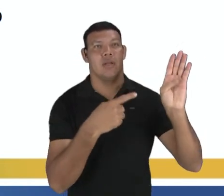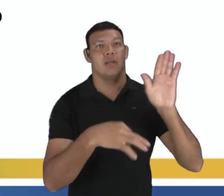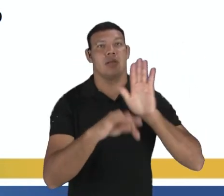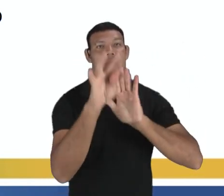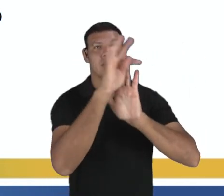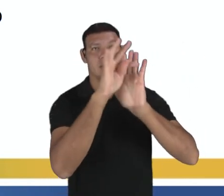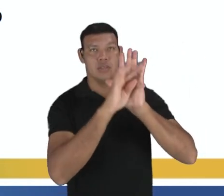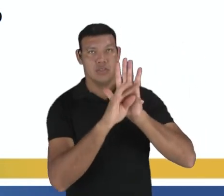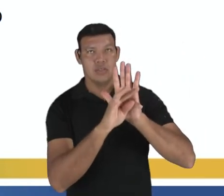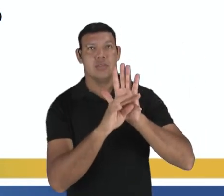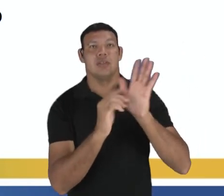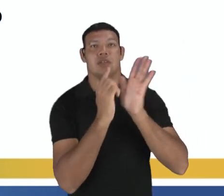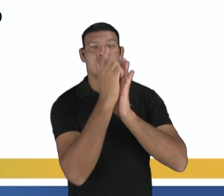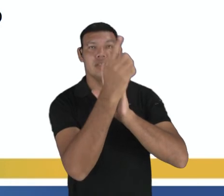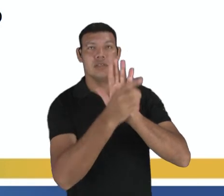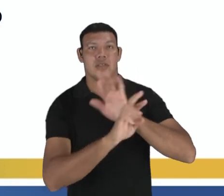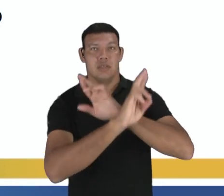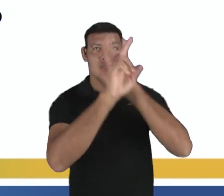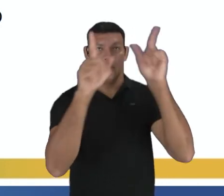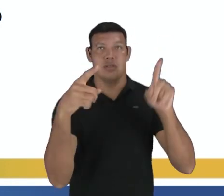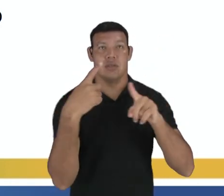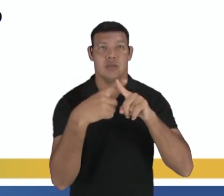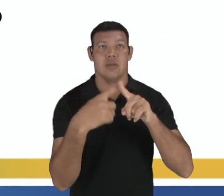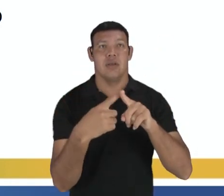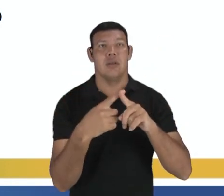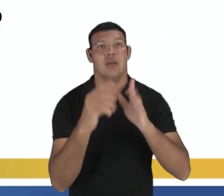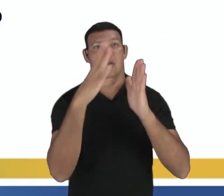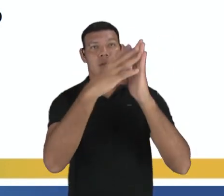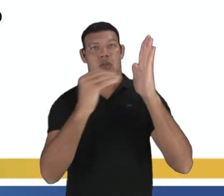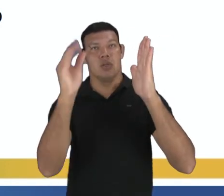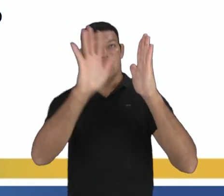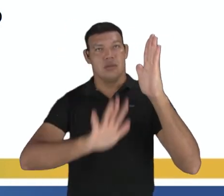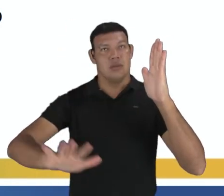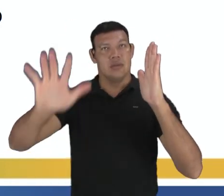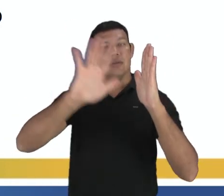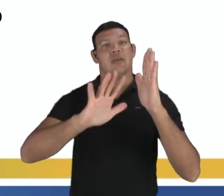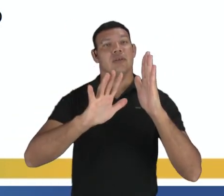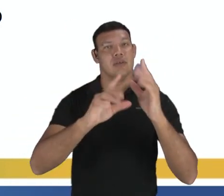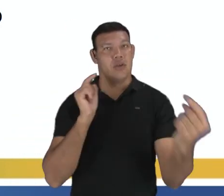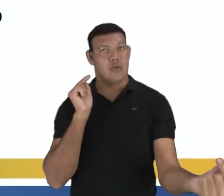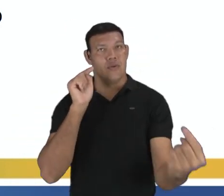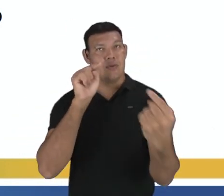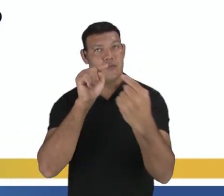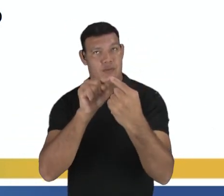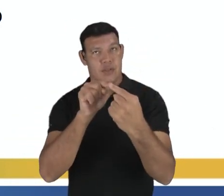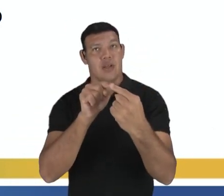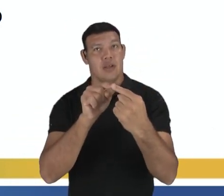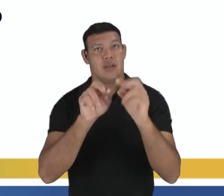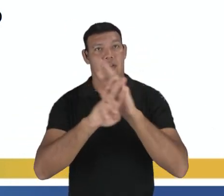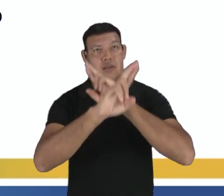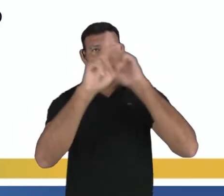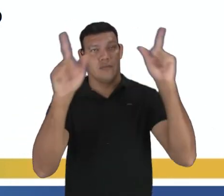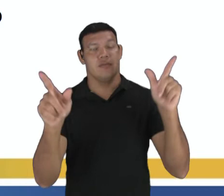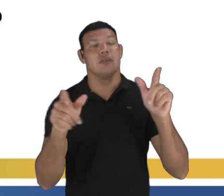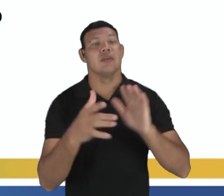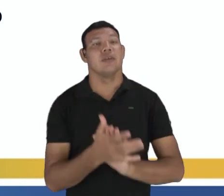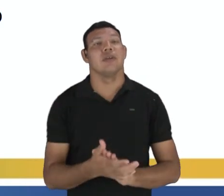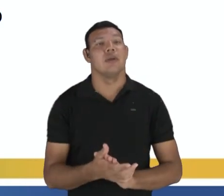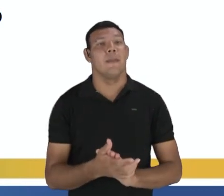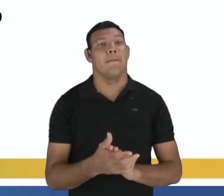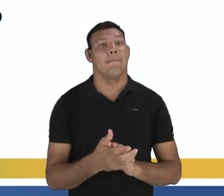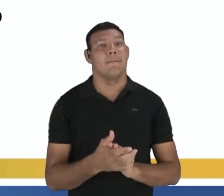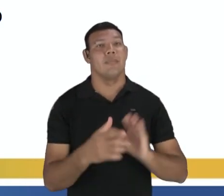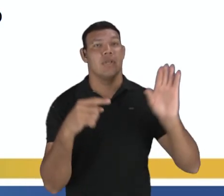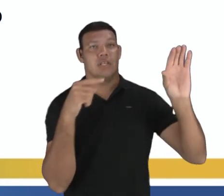textos são gêneros diferentes porque, apesar da intertextualidade, foram elaborados com finalidades